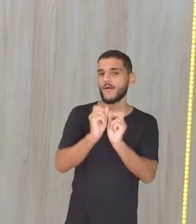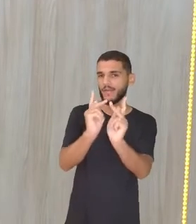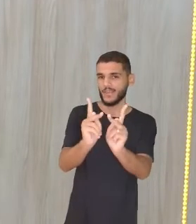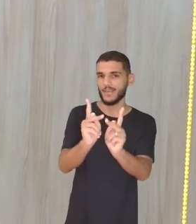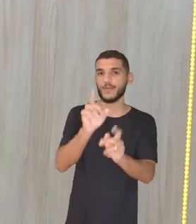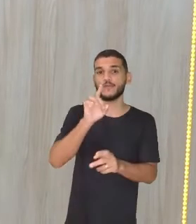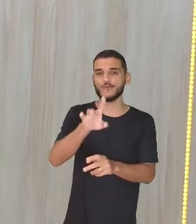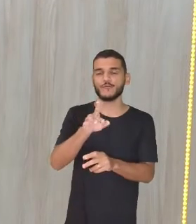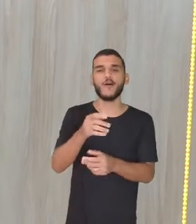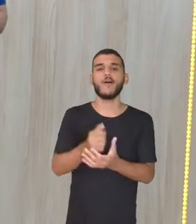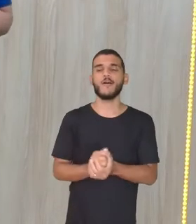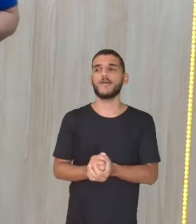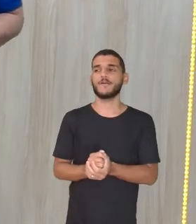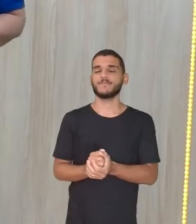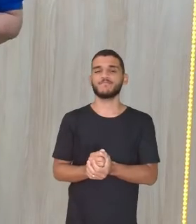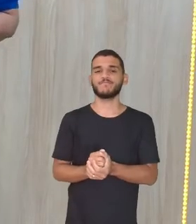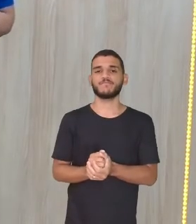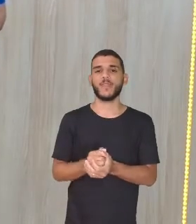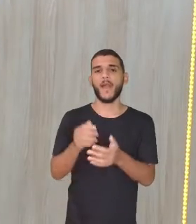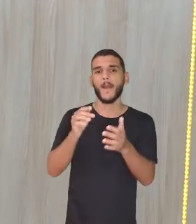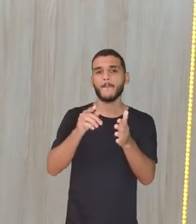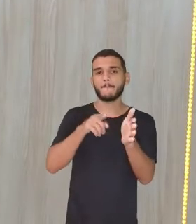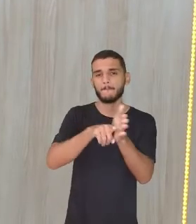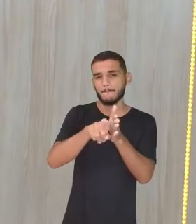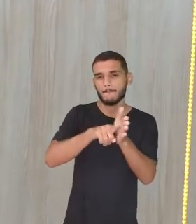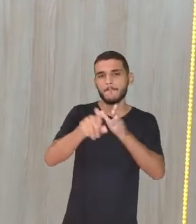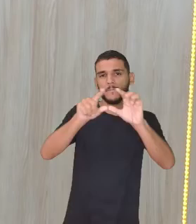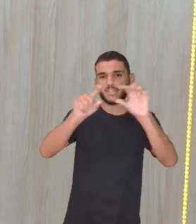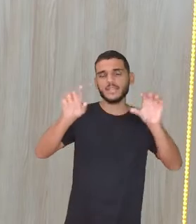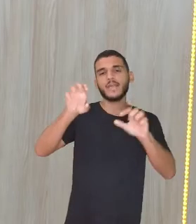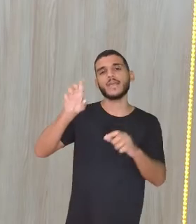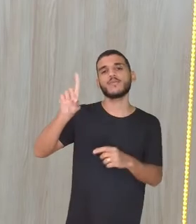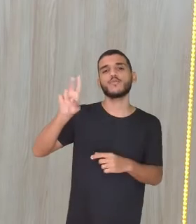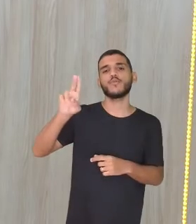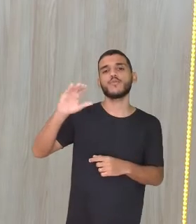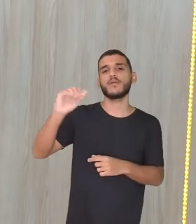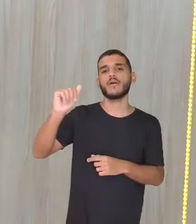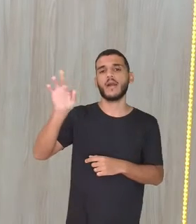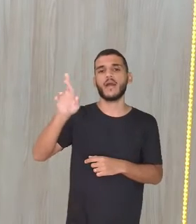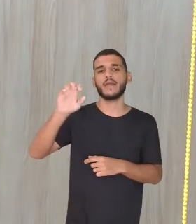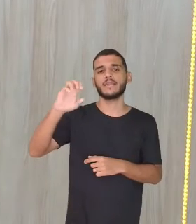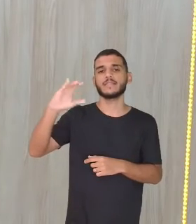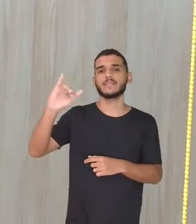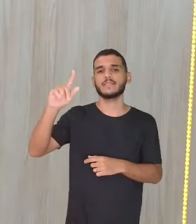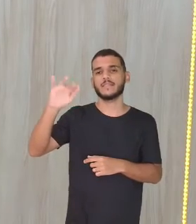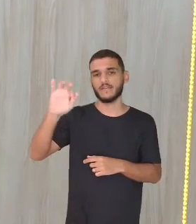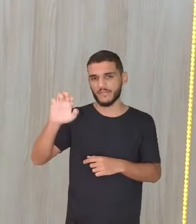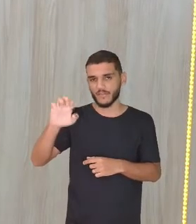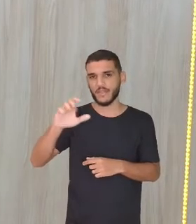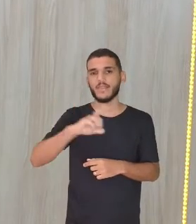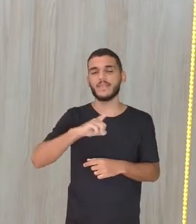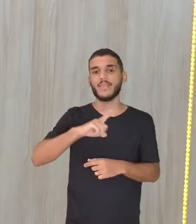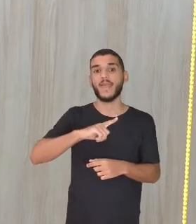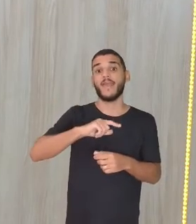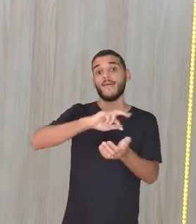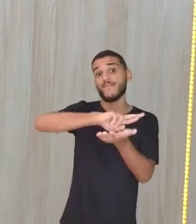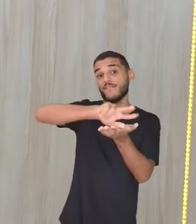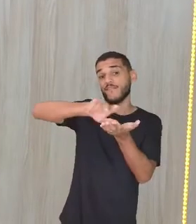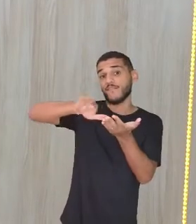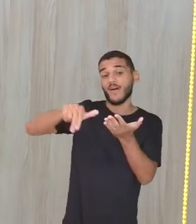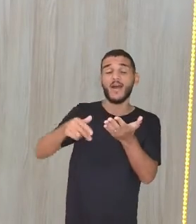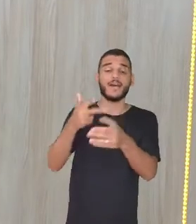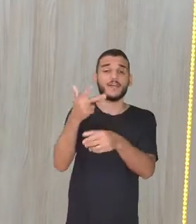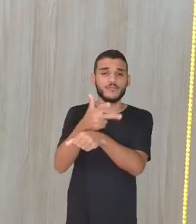só ir lá, colocar na barrinha de pesquisa Educa Recife, vai aparecer aquela playlist que não é com música, é com todas as